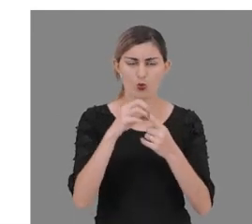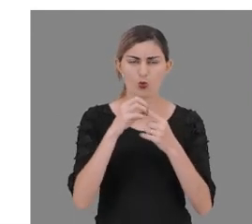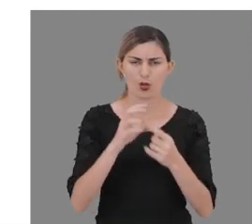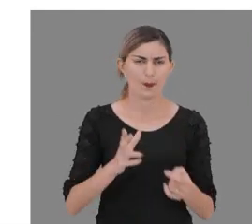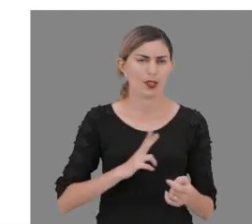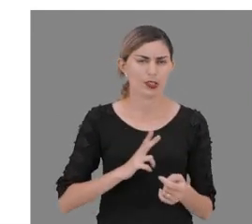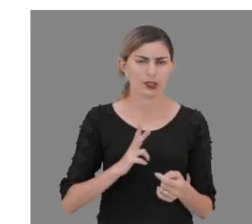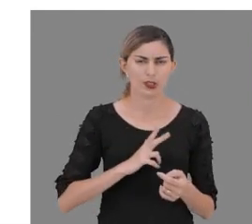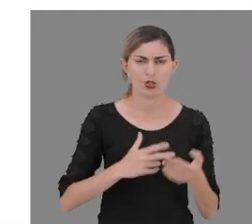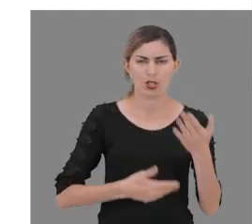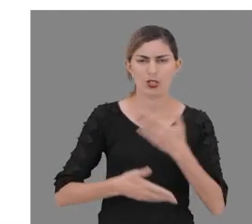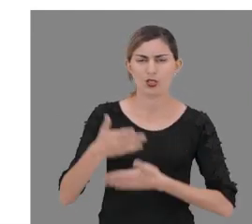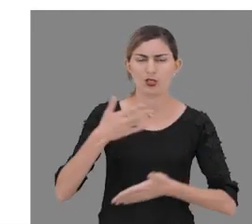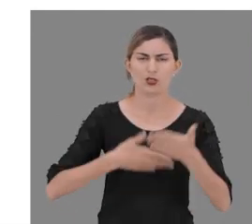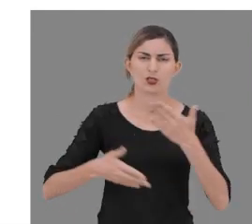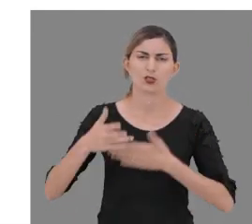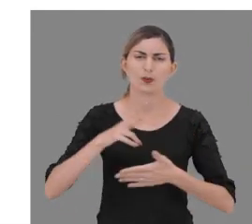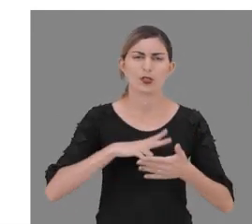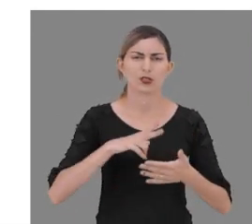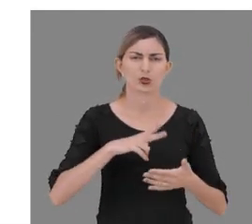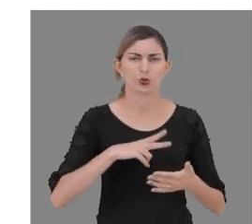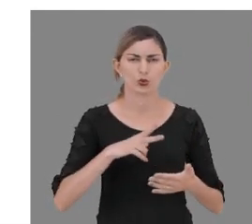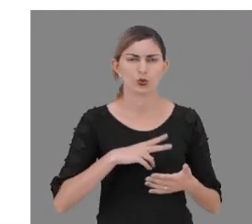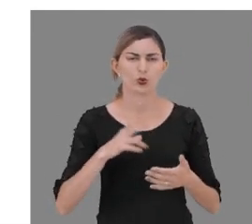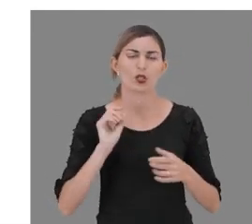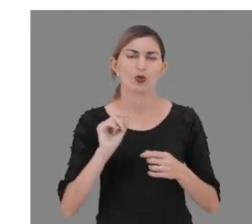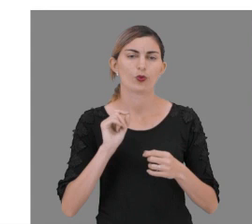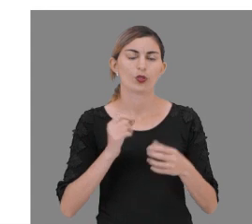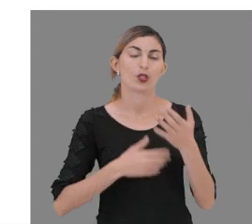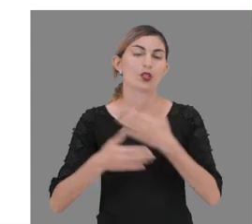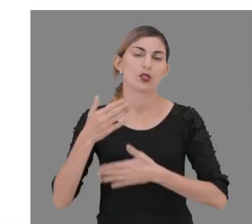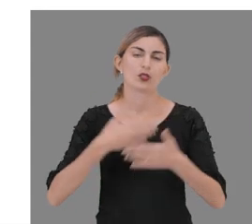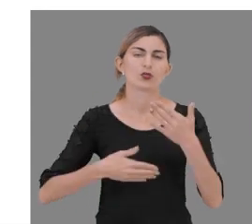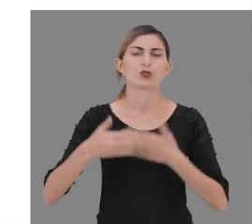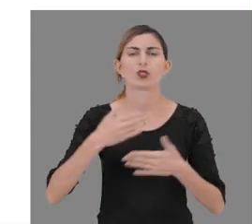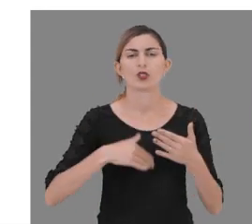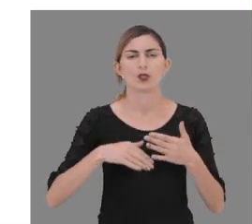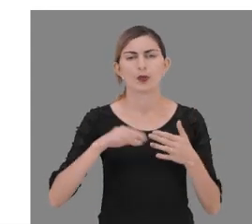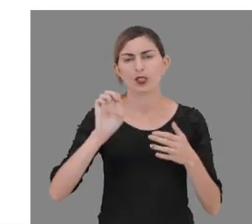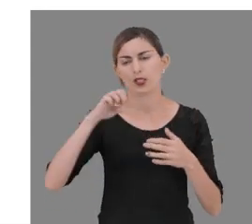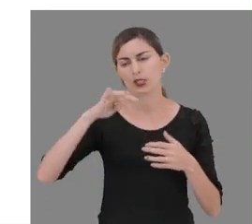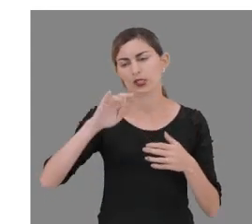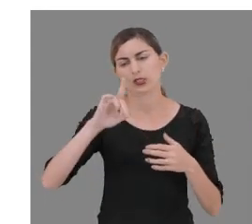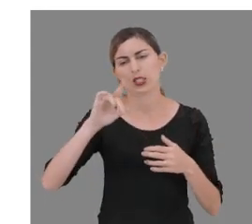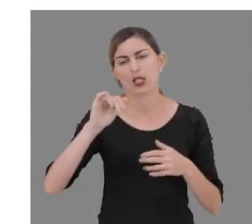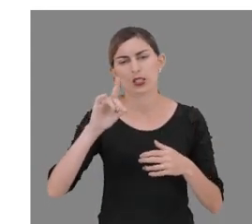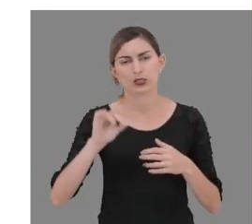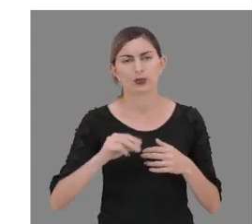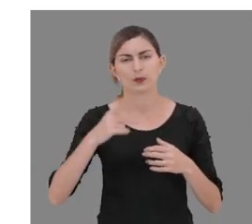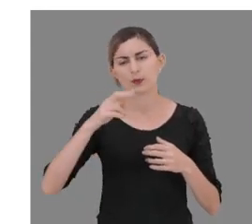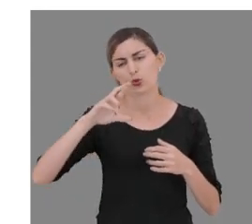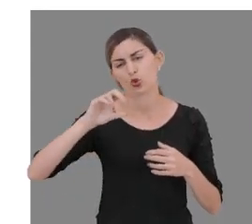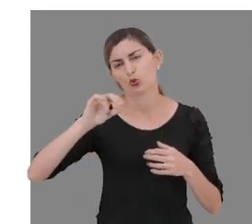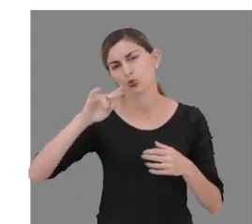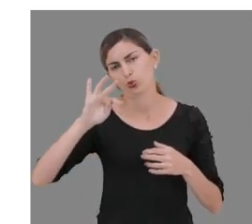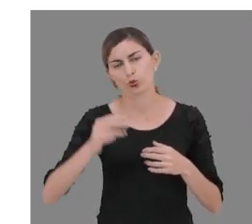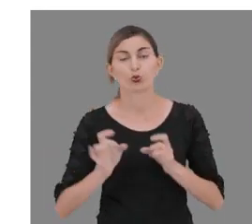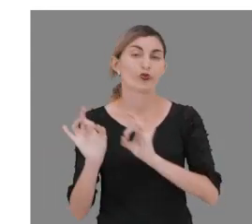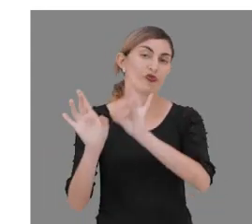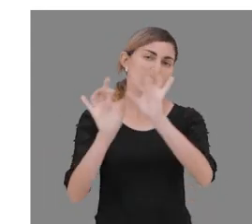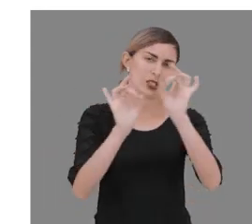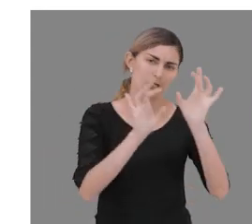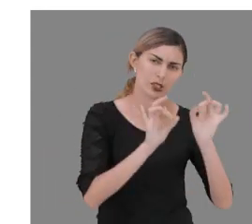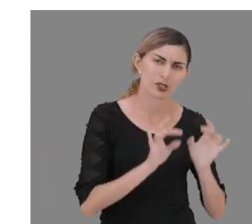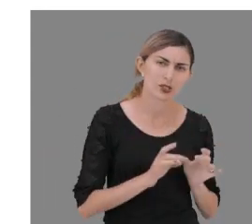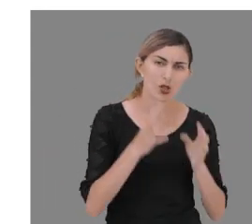observasse uma em particular, um relacionamento em particular, que é o relacionamento entre a entidade produto e